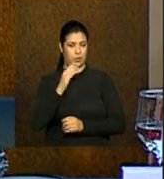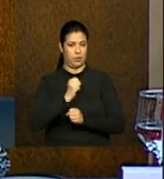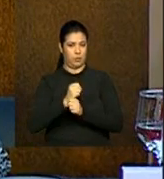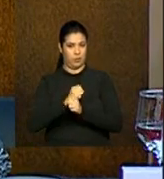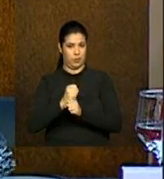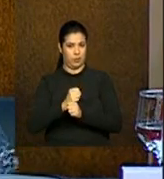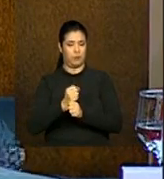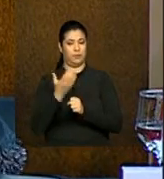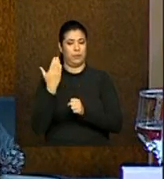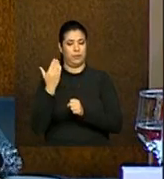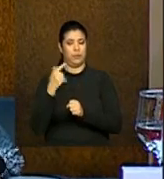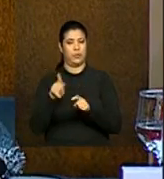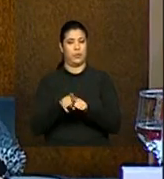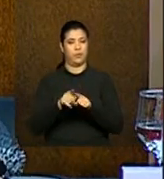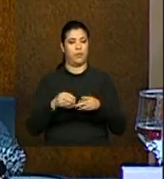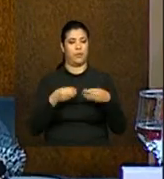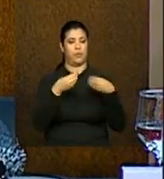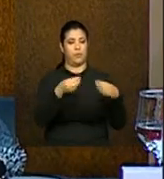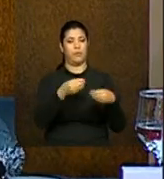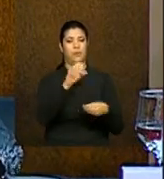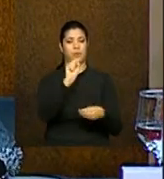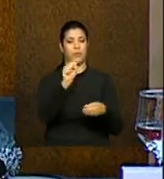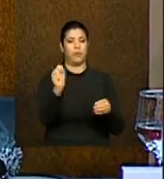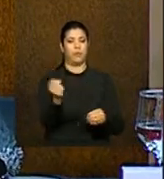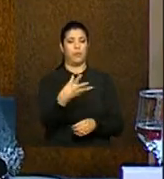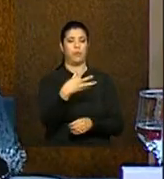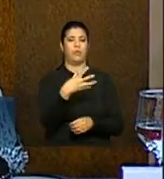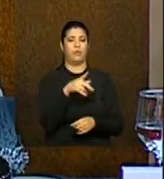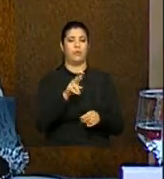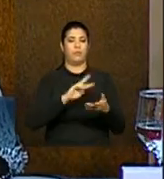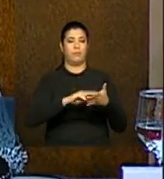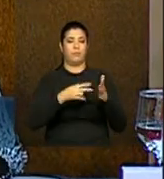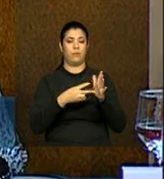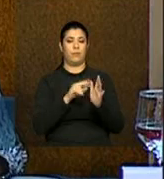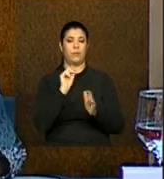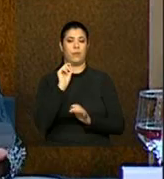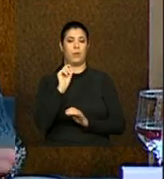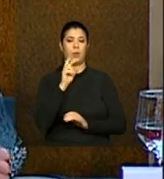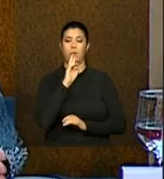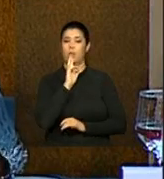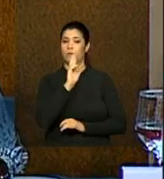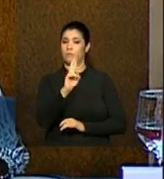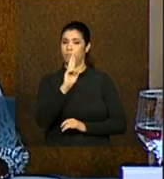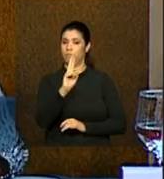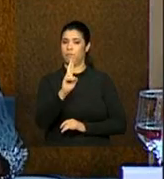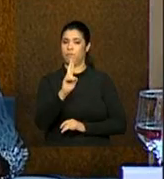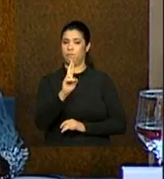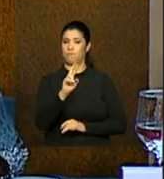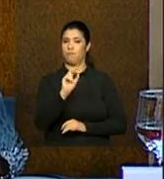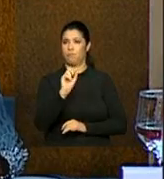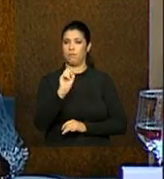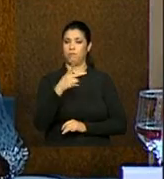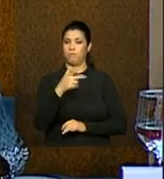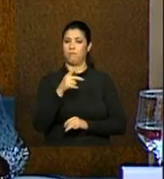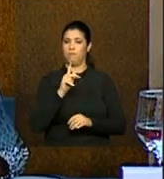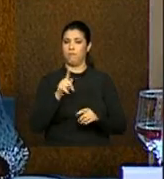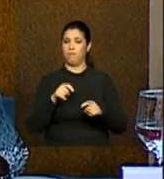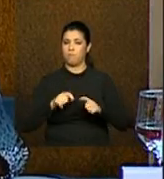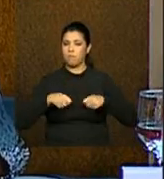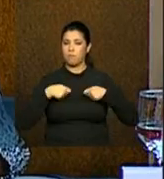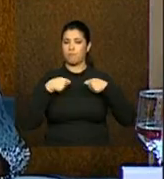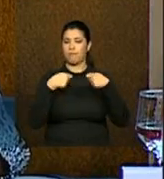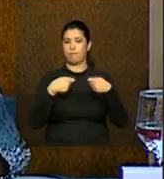e que também representam um resultado o resultado de um